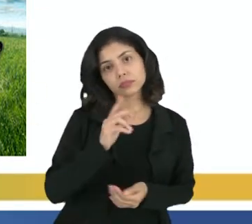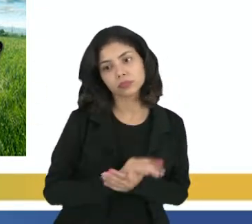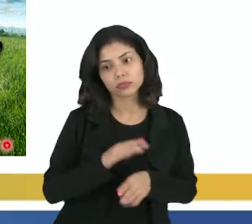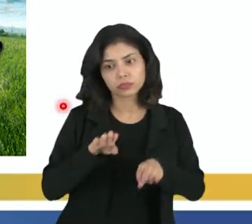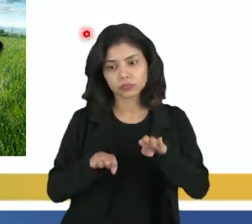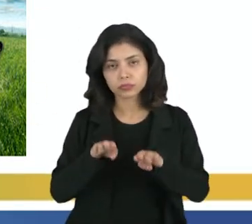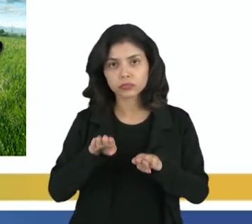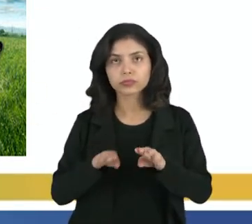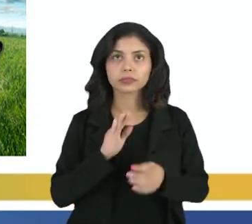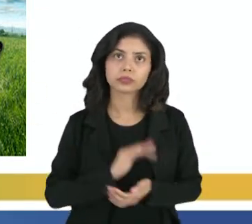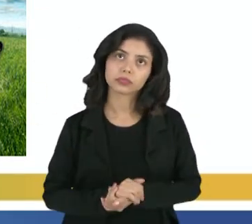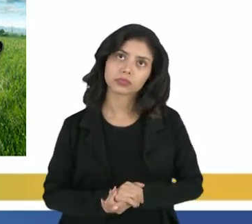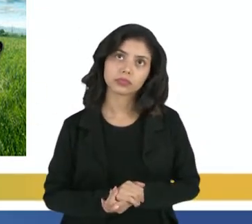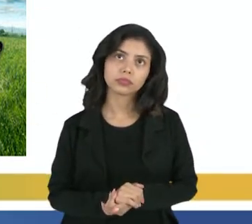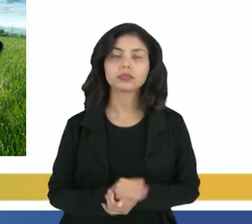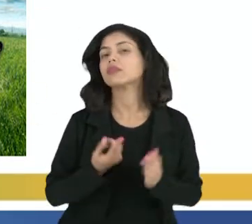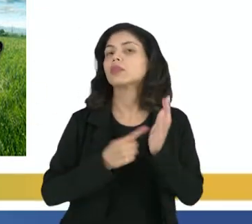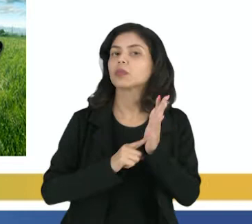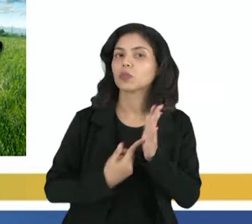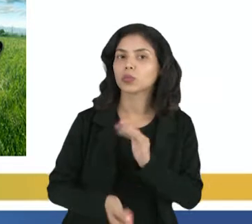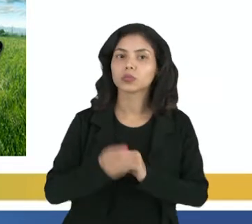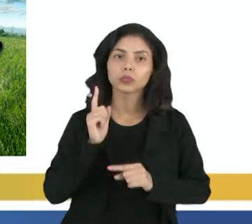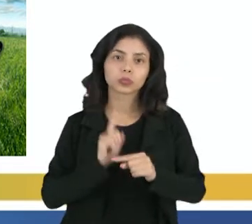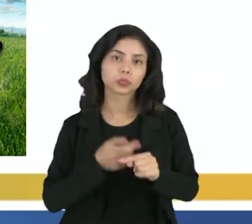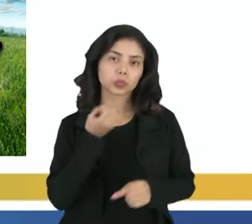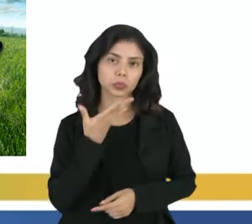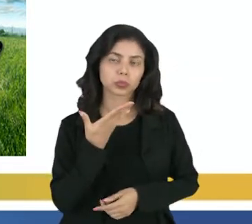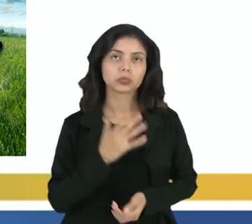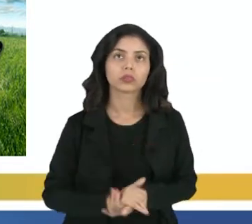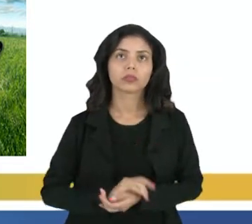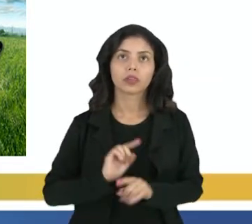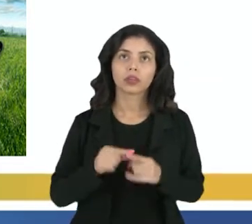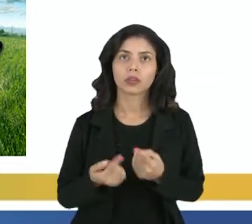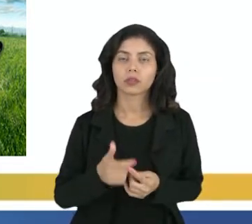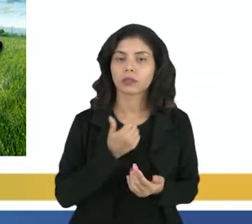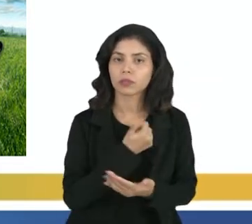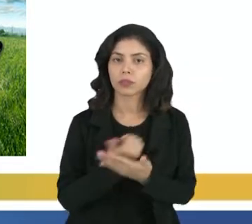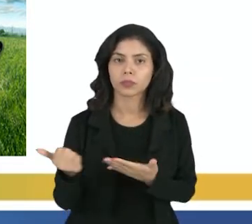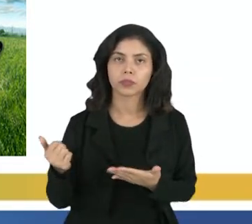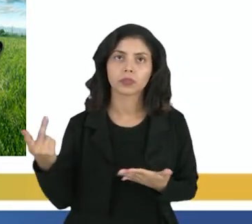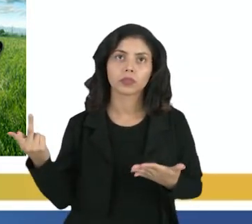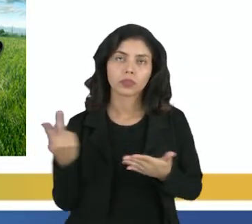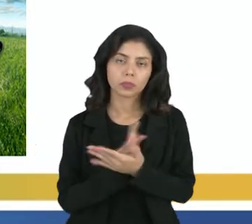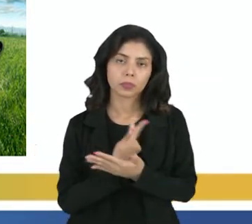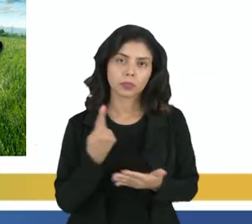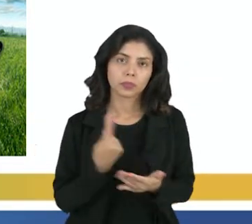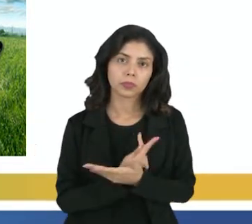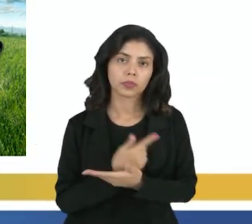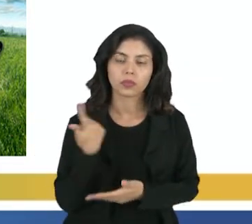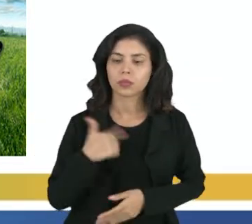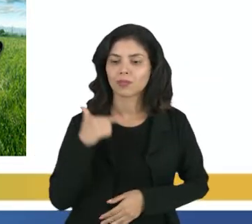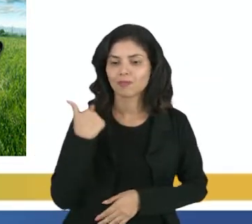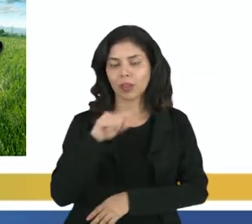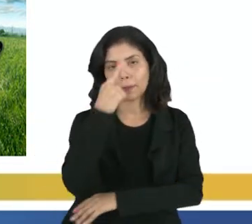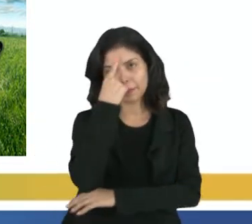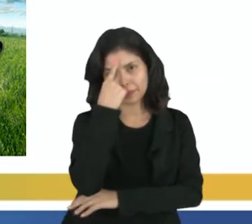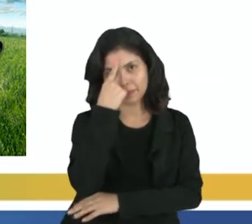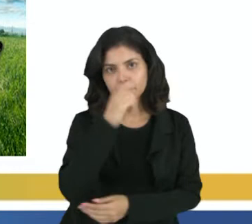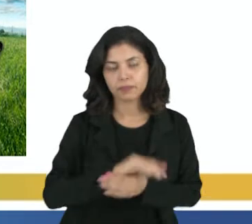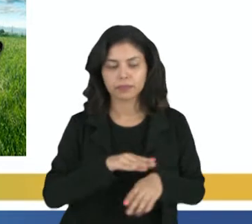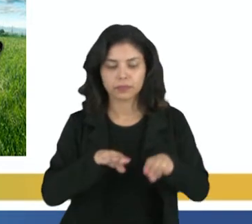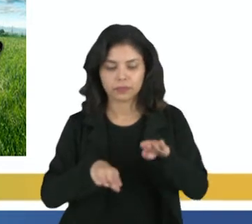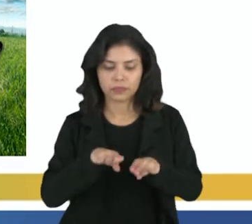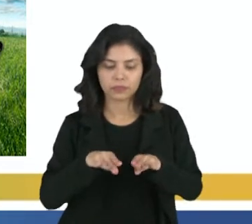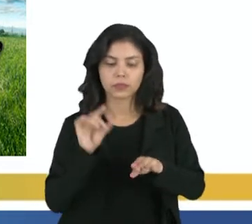equilíbrio, né? Pontos positivos. Quando nós temos ações onde a gente não pensa no